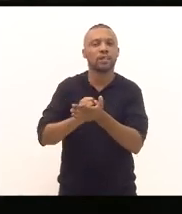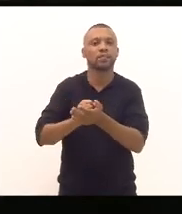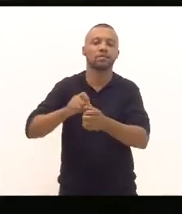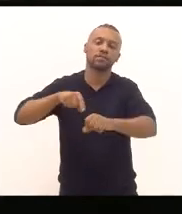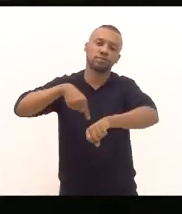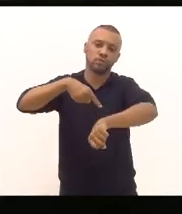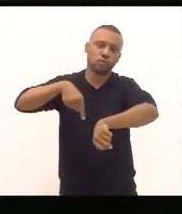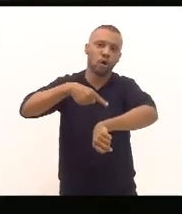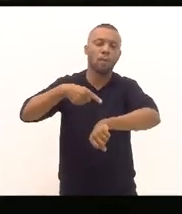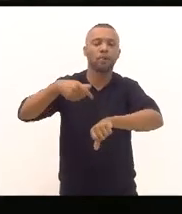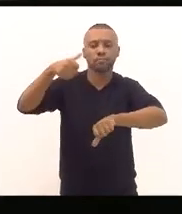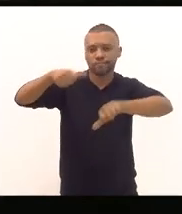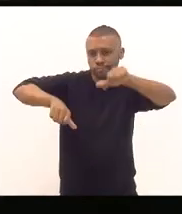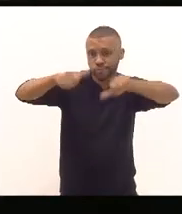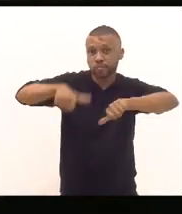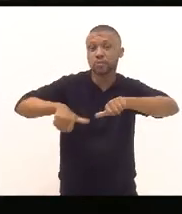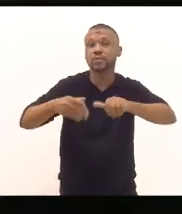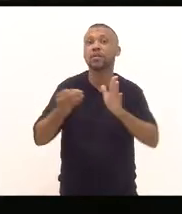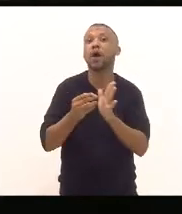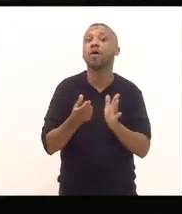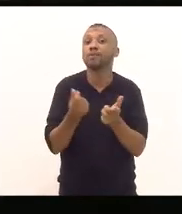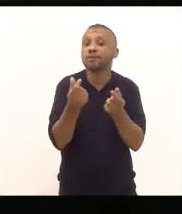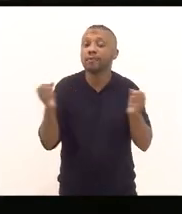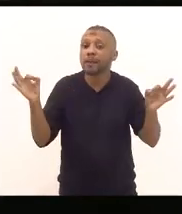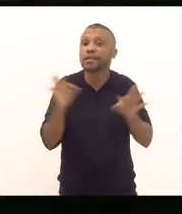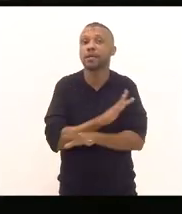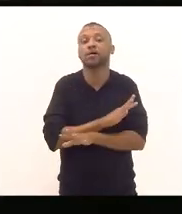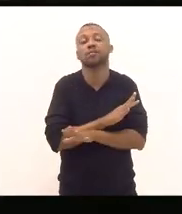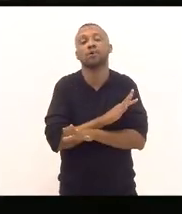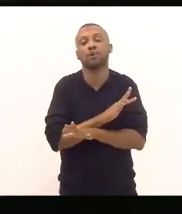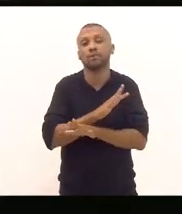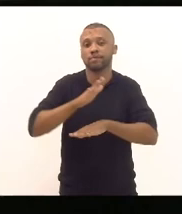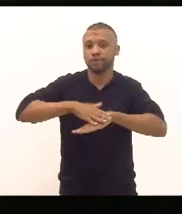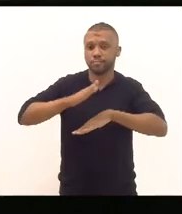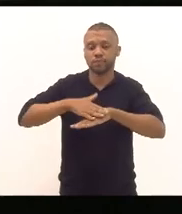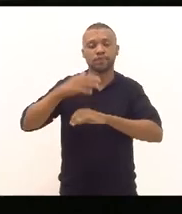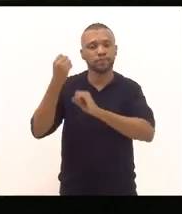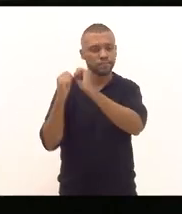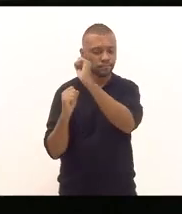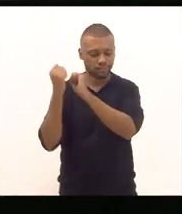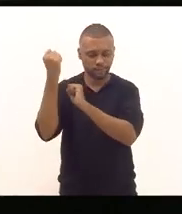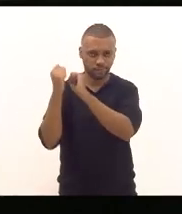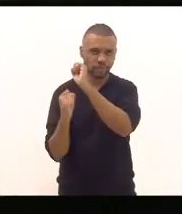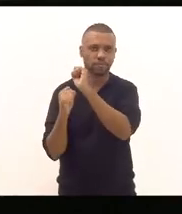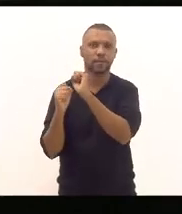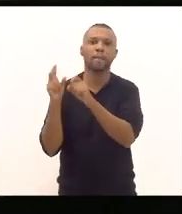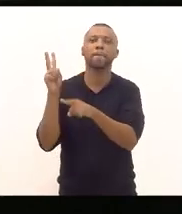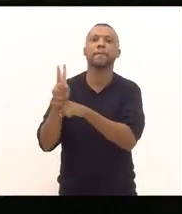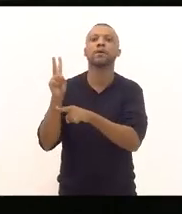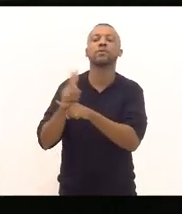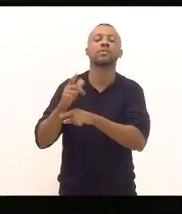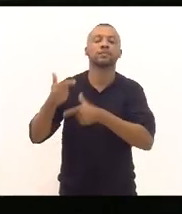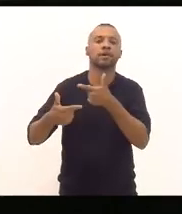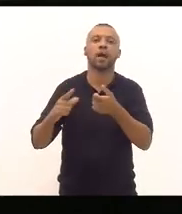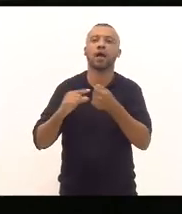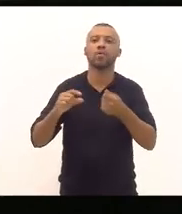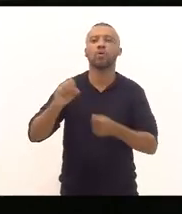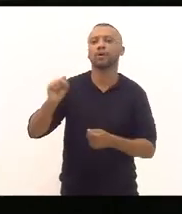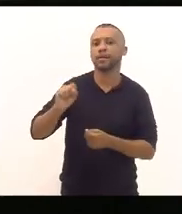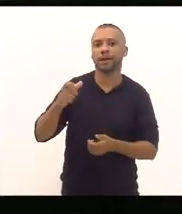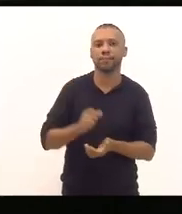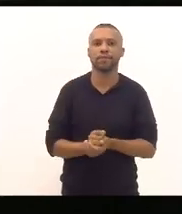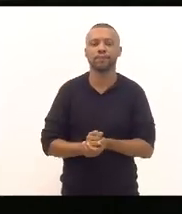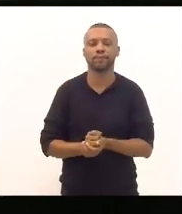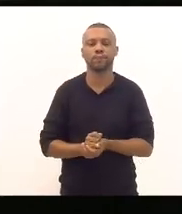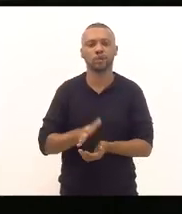incluindo o valor dos aparelhos serão integralmente arcados pelas empresas prestadoras de serviço artigo 8º O Poder